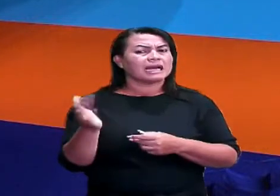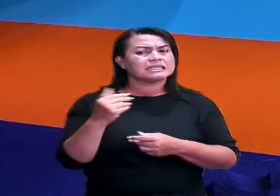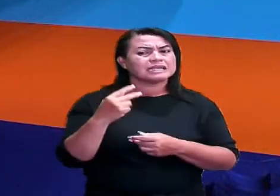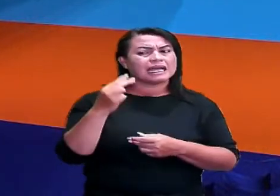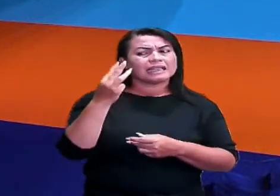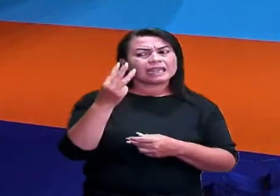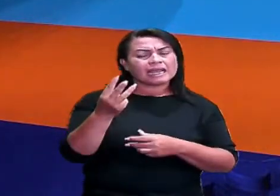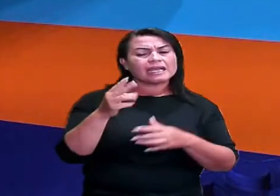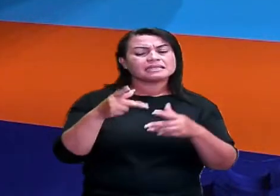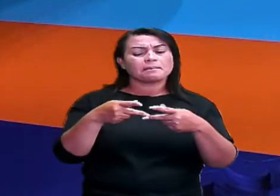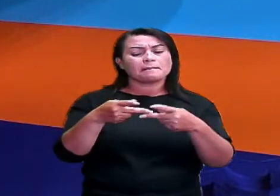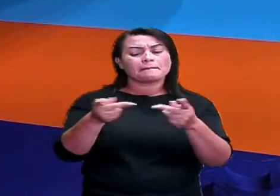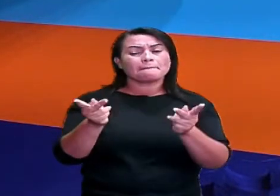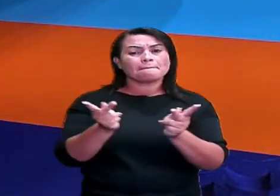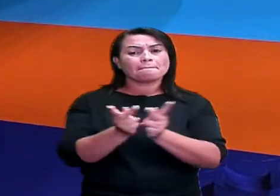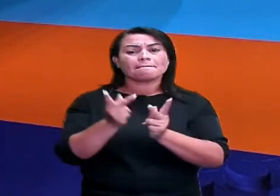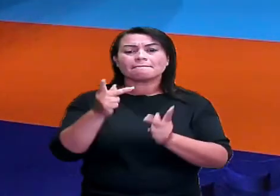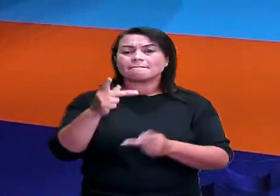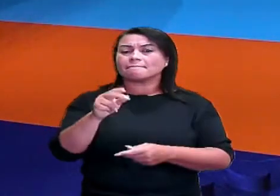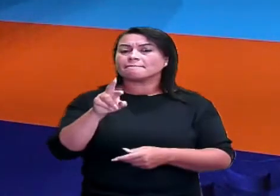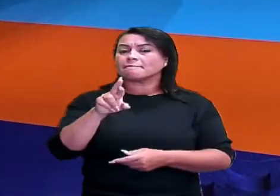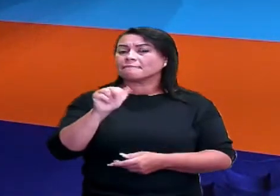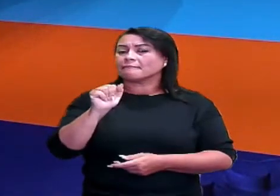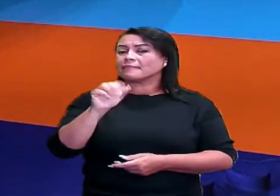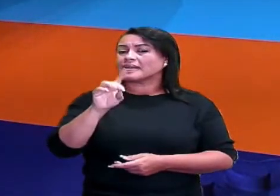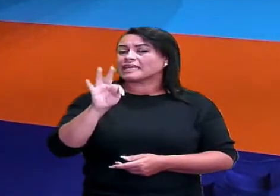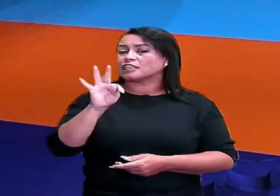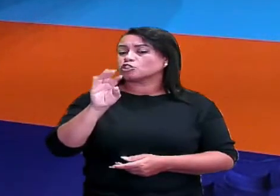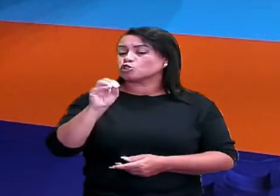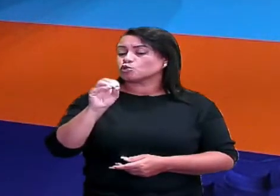3 pratos. Aí está escrito